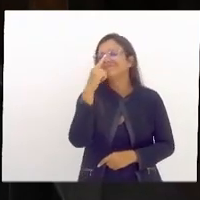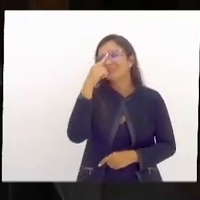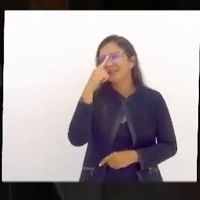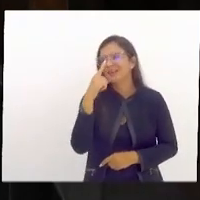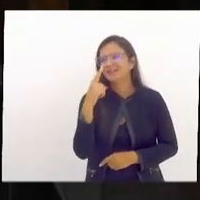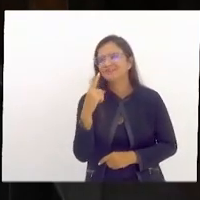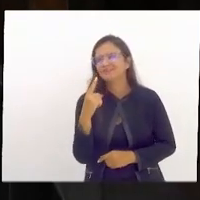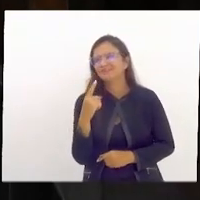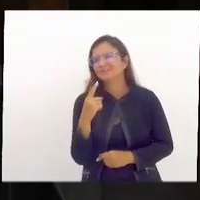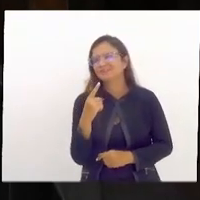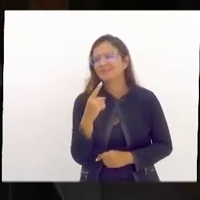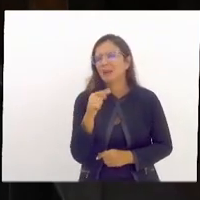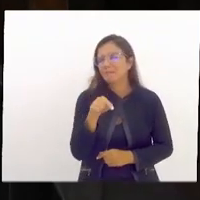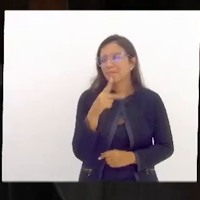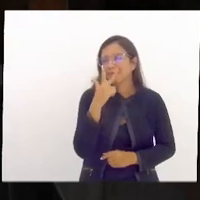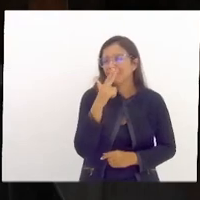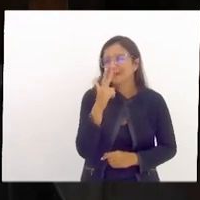ter